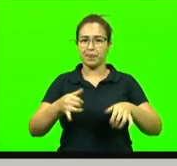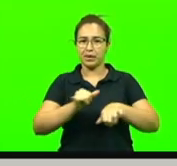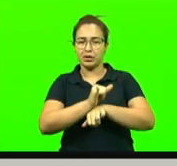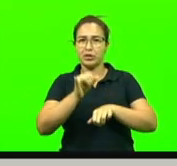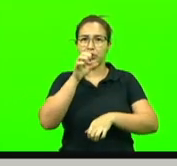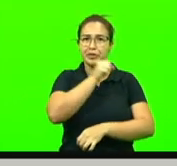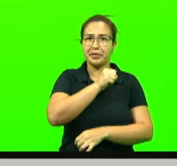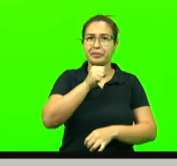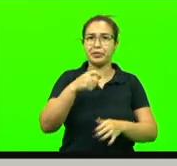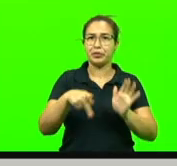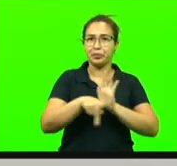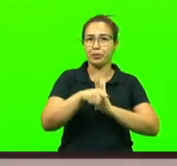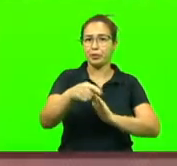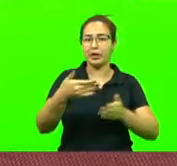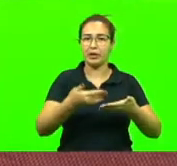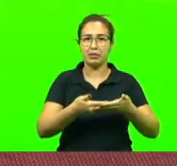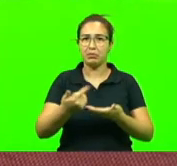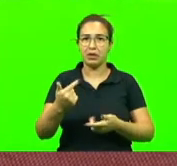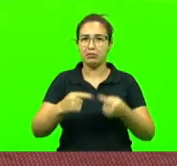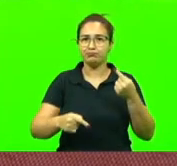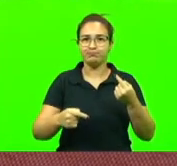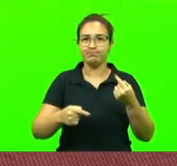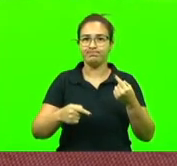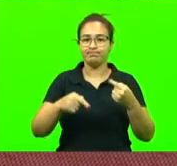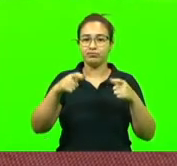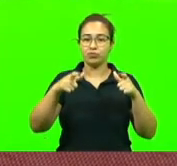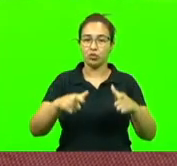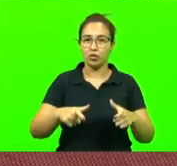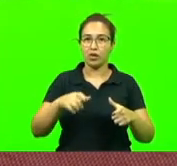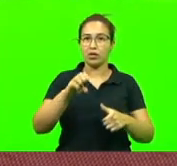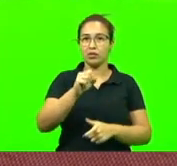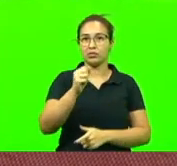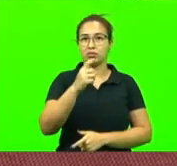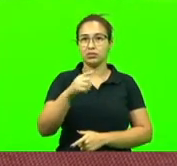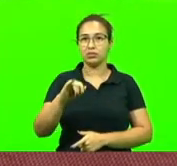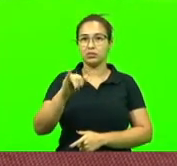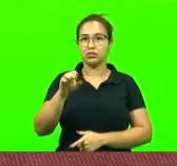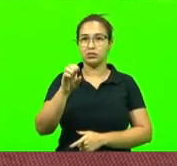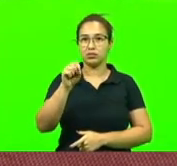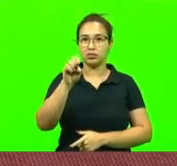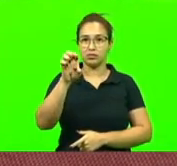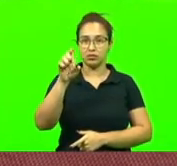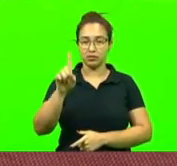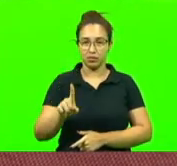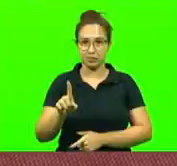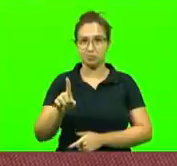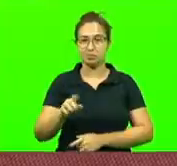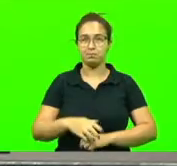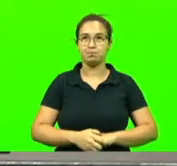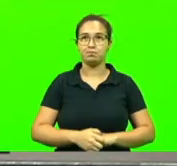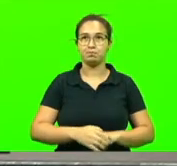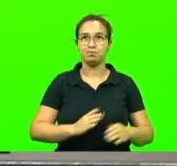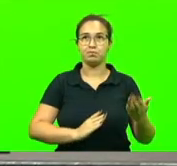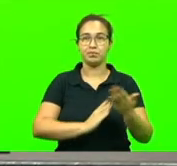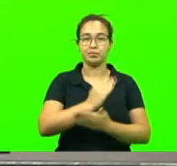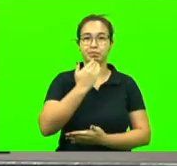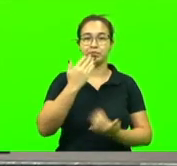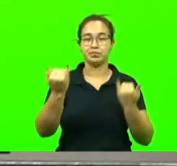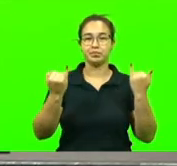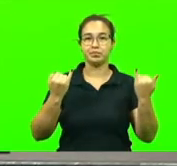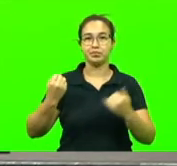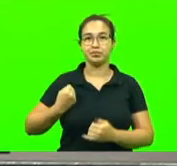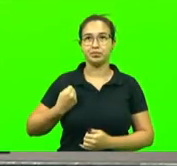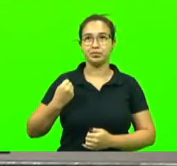de São José. Discussão? Não havendo quem queira discutir, em votação, aprovado o pedido de informação